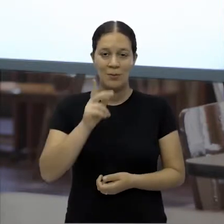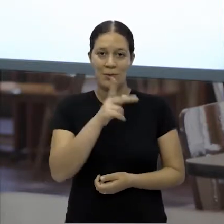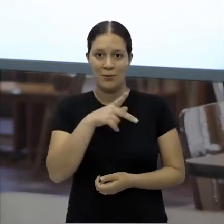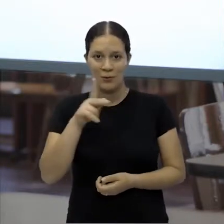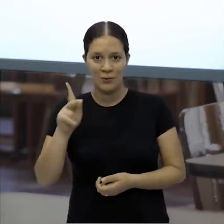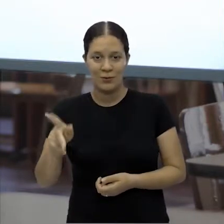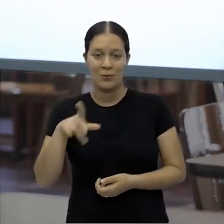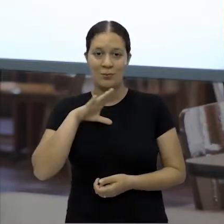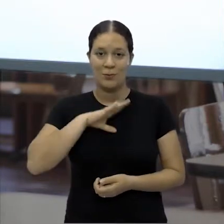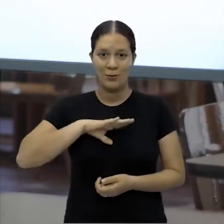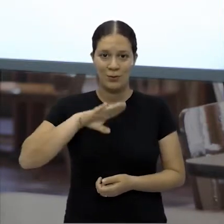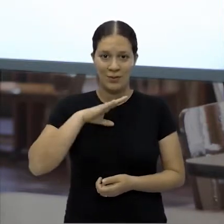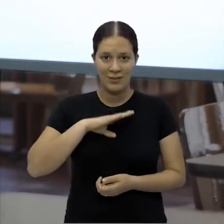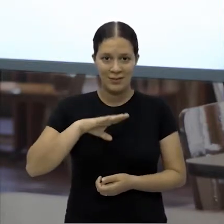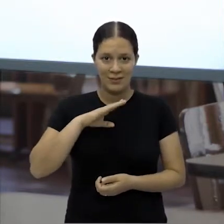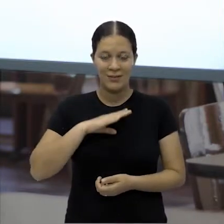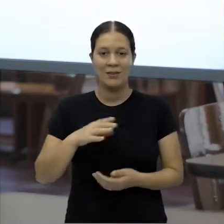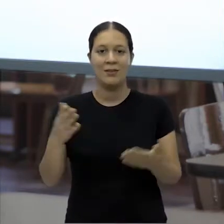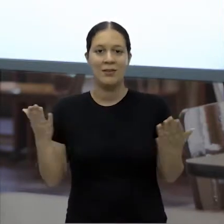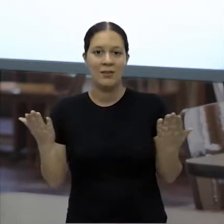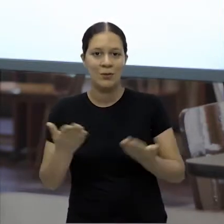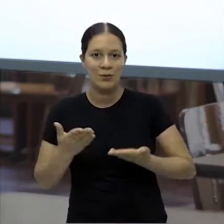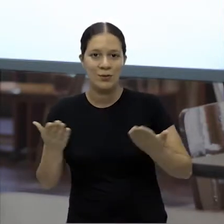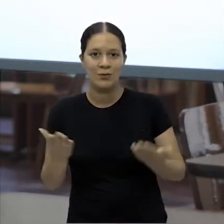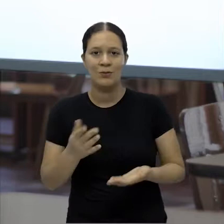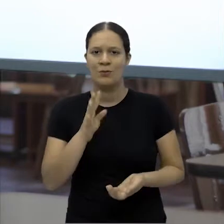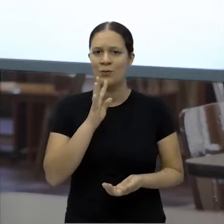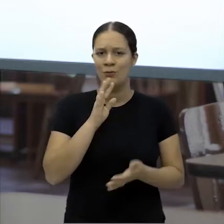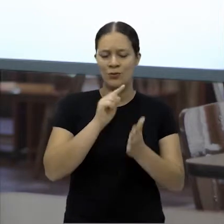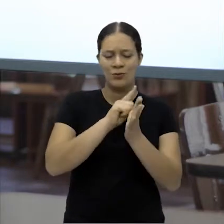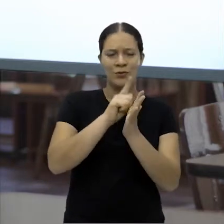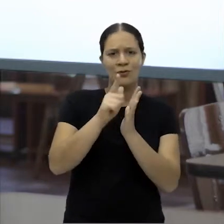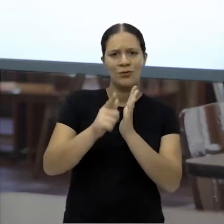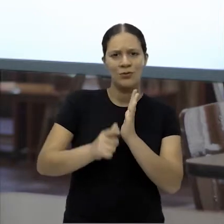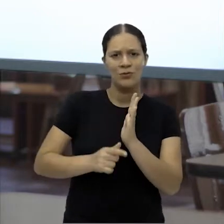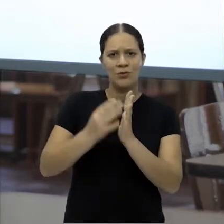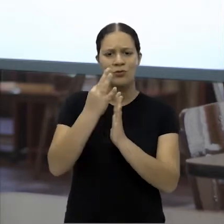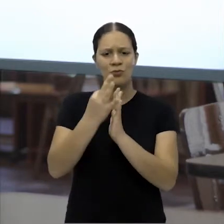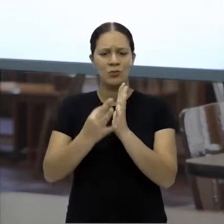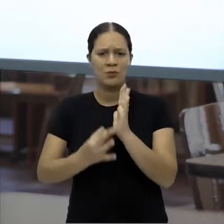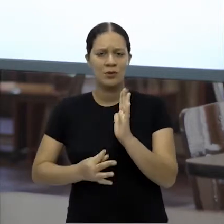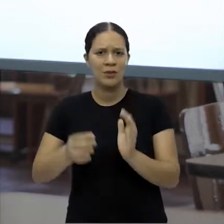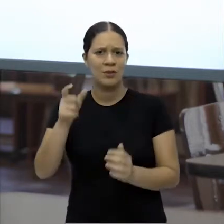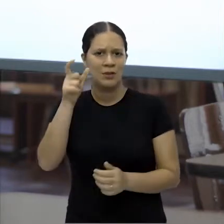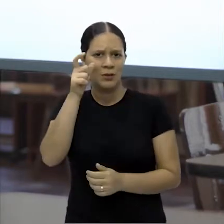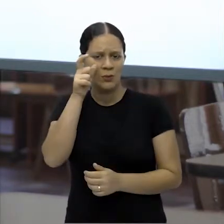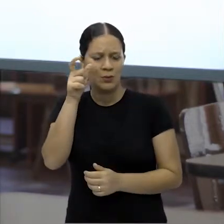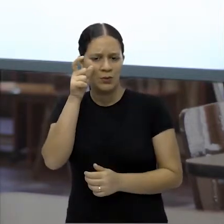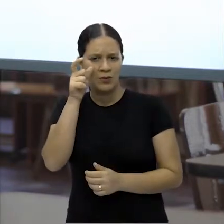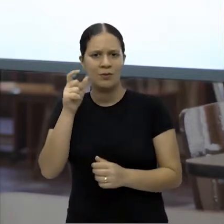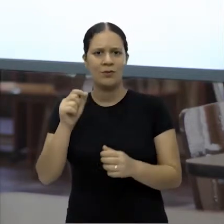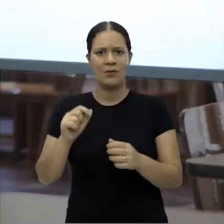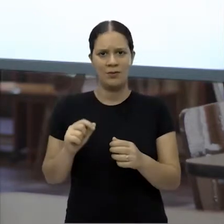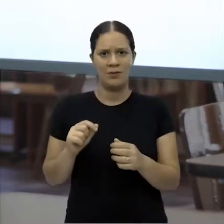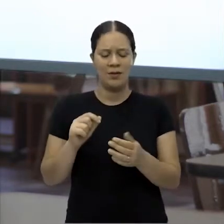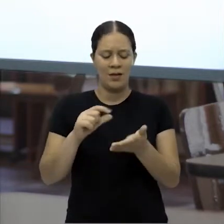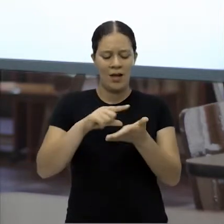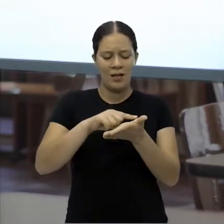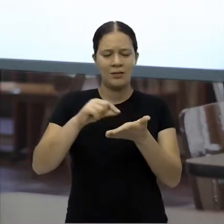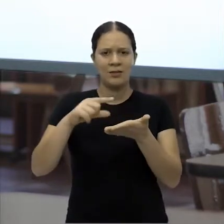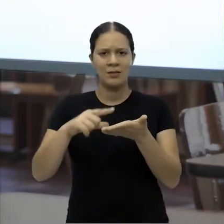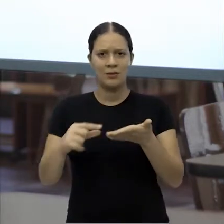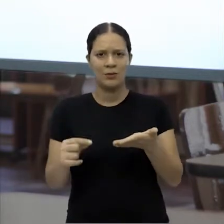Eu sou Daphne Ferrão, professora de língua portuguesa. Hoje a gente vai conhecer um gênero textual bem interessante. Chama-se artigo